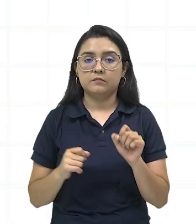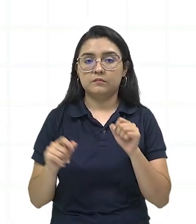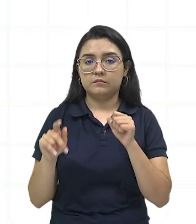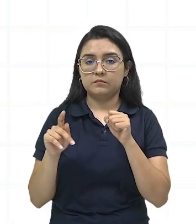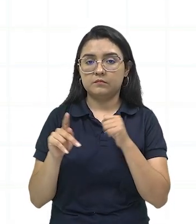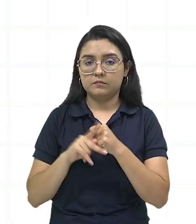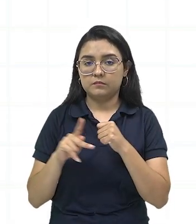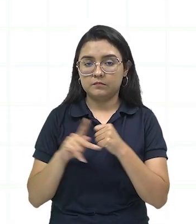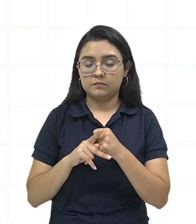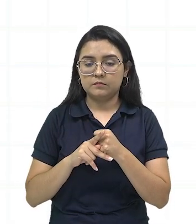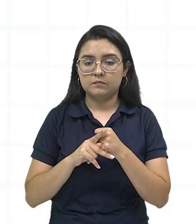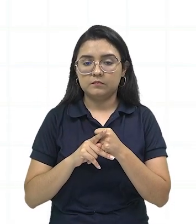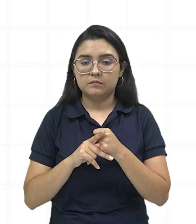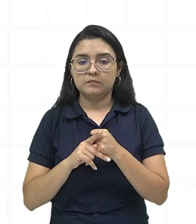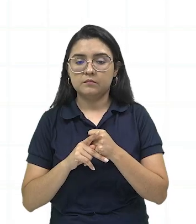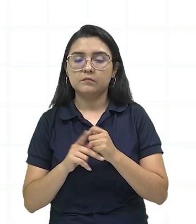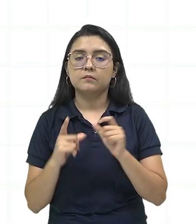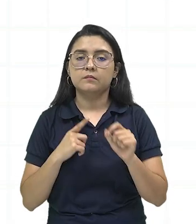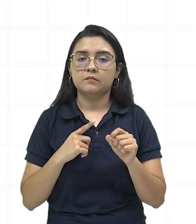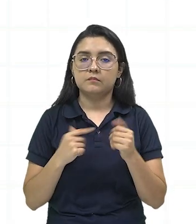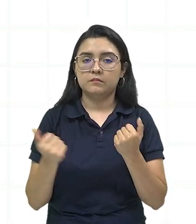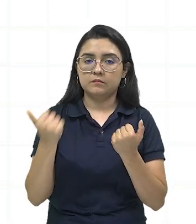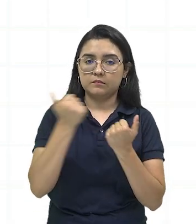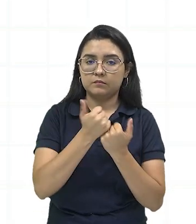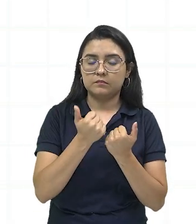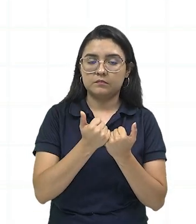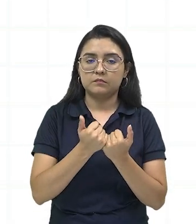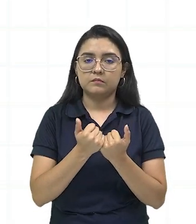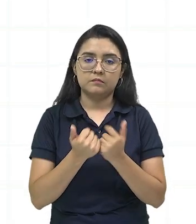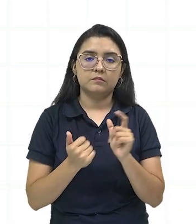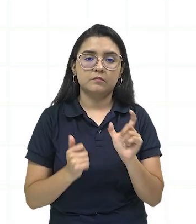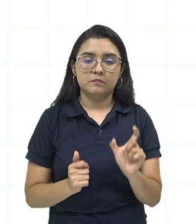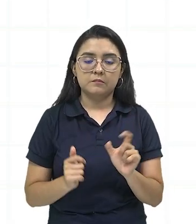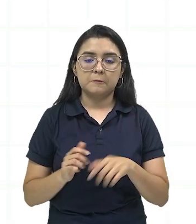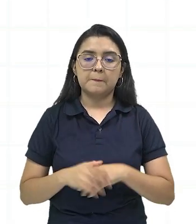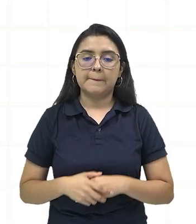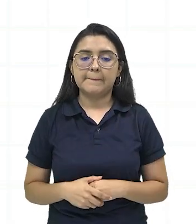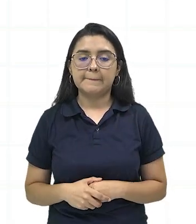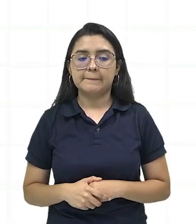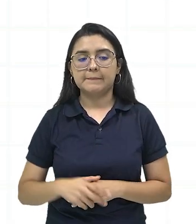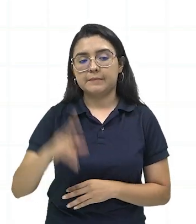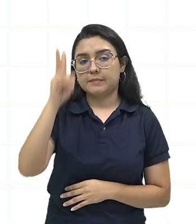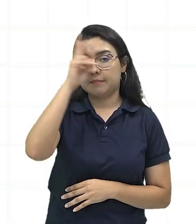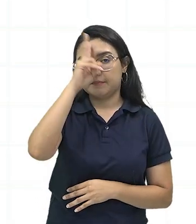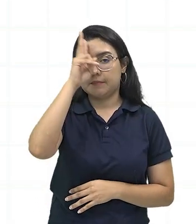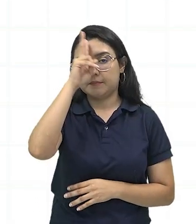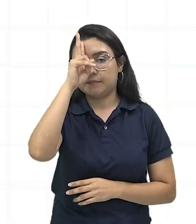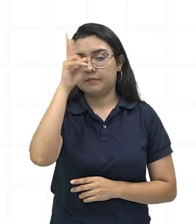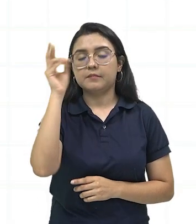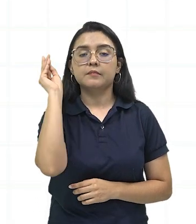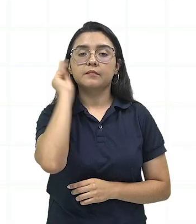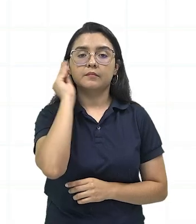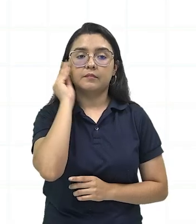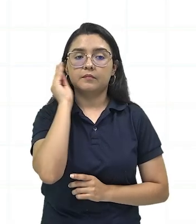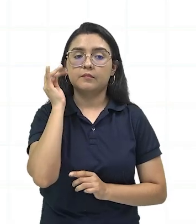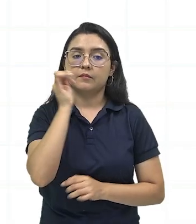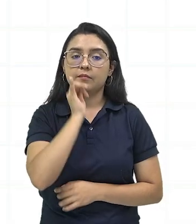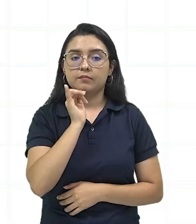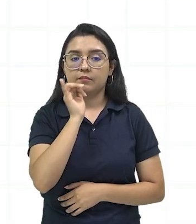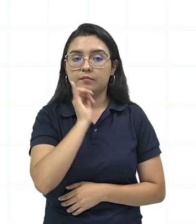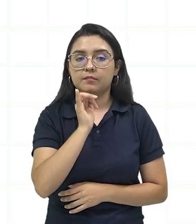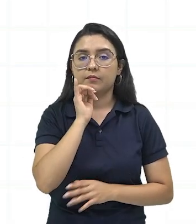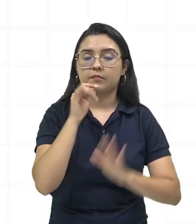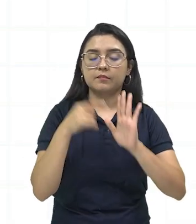tá? Ele vai substituir esta palavra, né? Lembra que a gente acabou de verificar nosso exemplo,